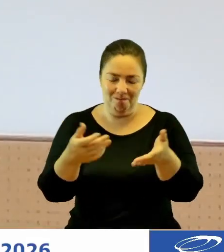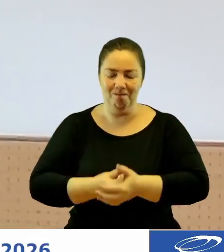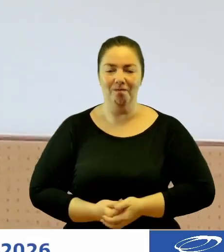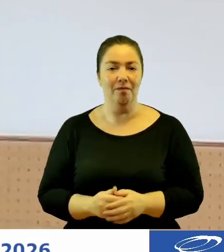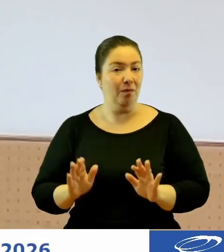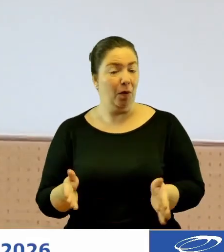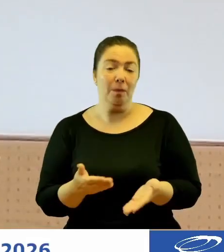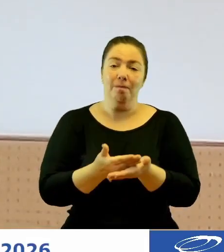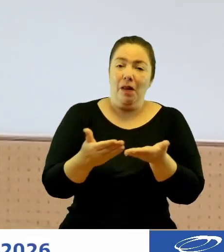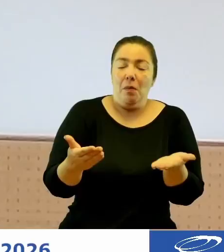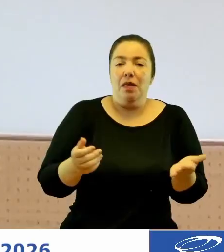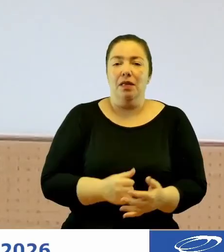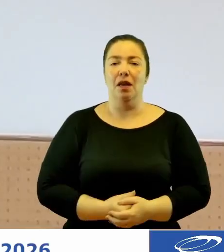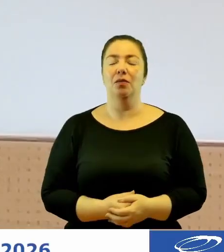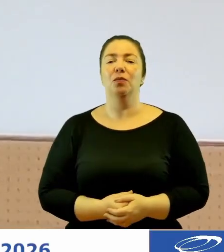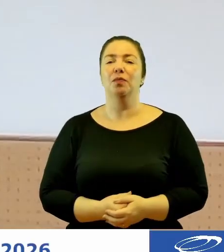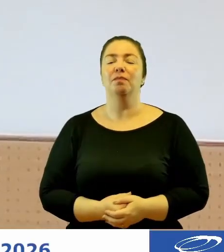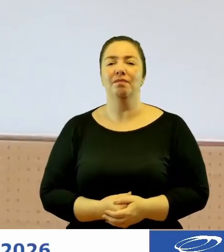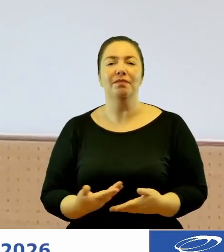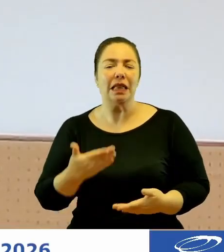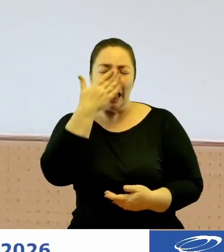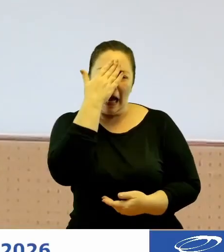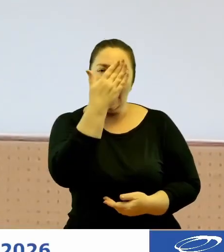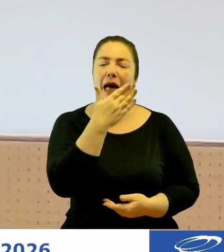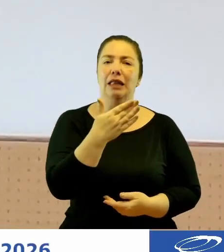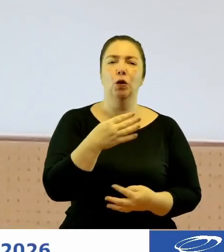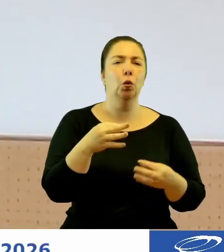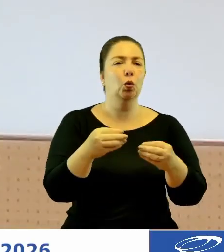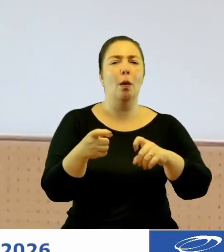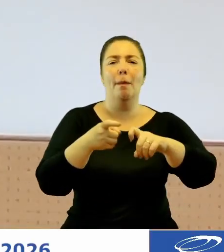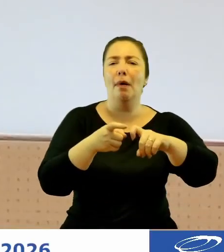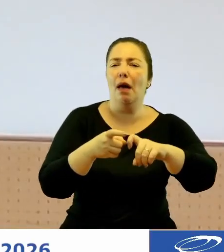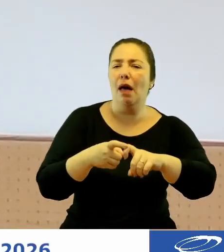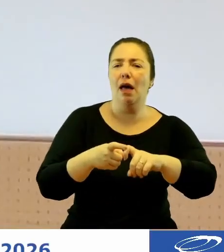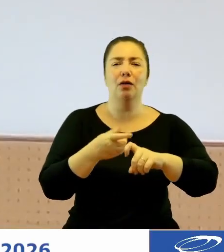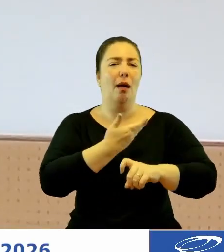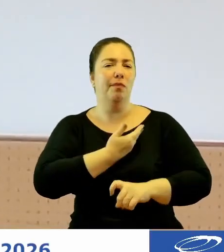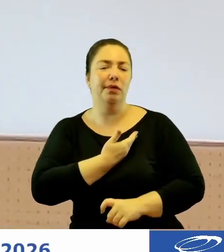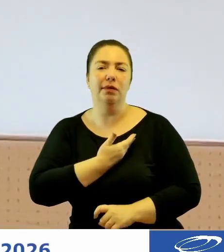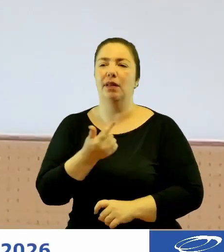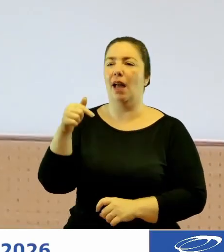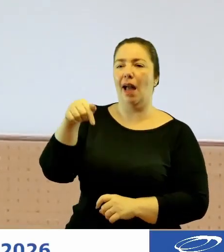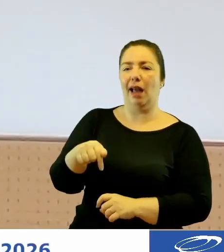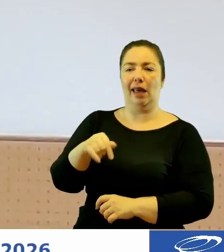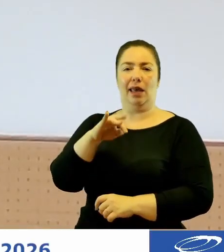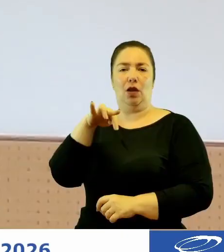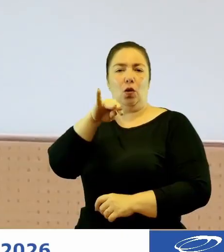introdução, e agradecendo mais uma vez a todos os colegas médicos que estão aqui no INTO, no Rio de